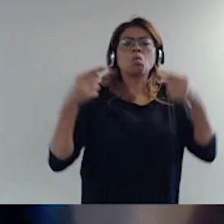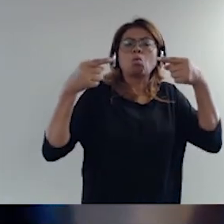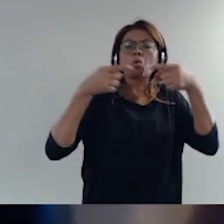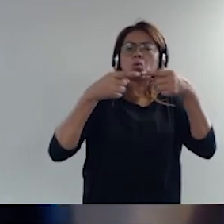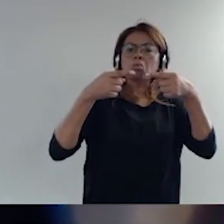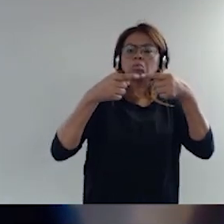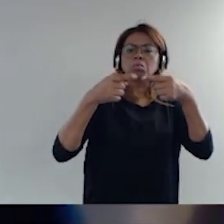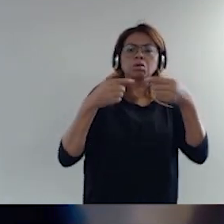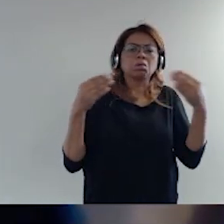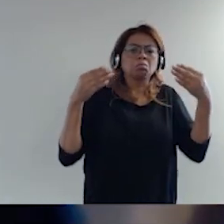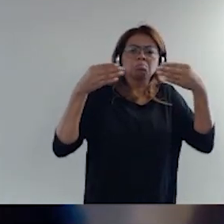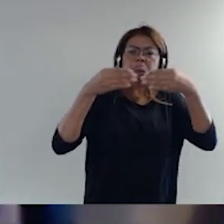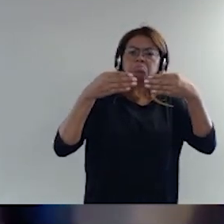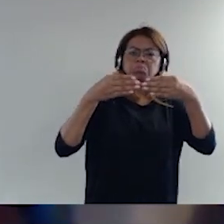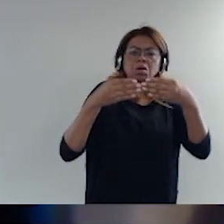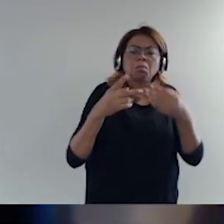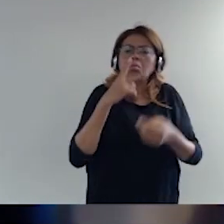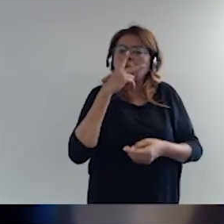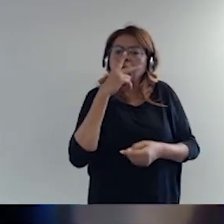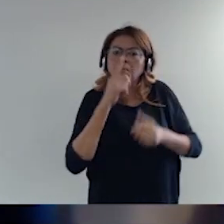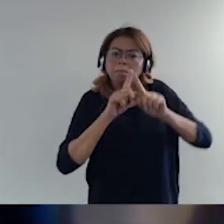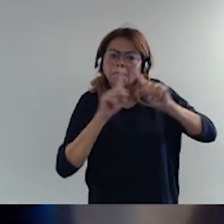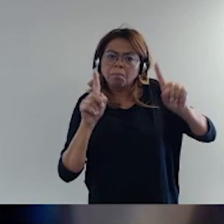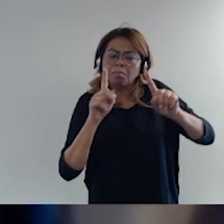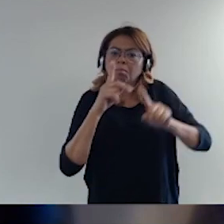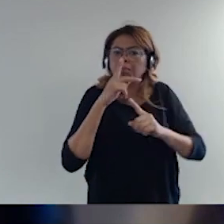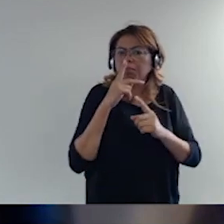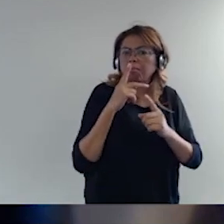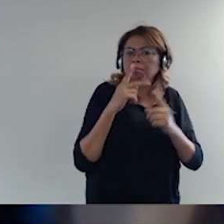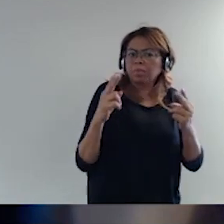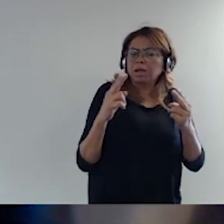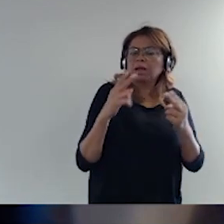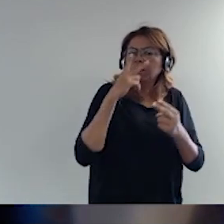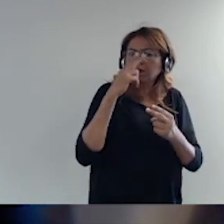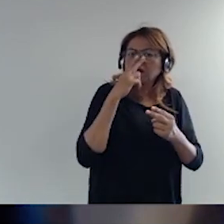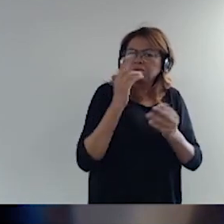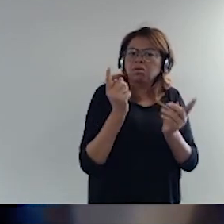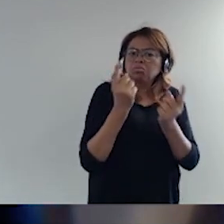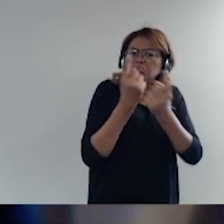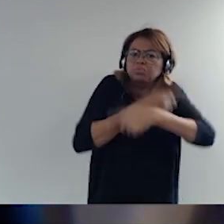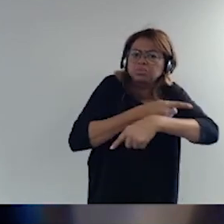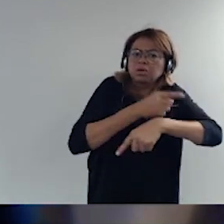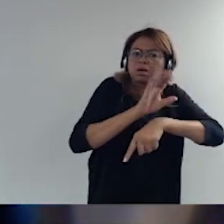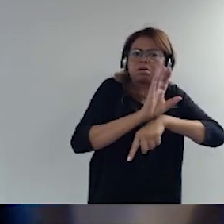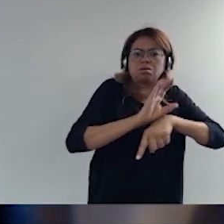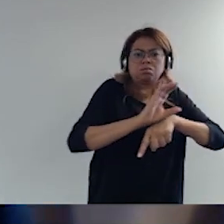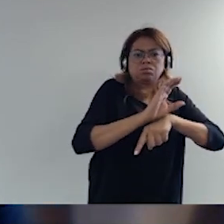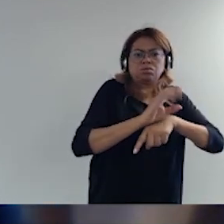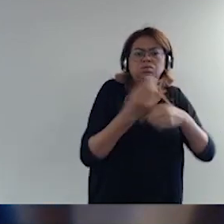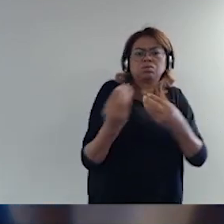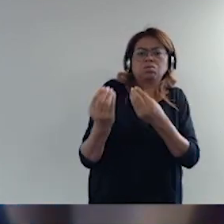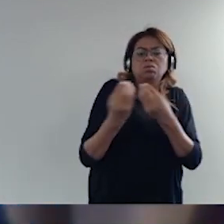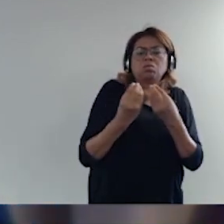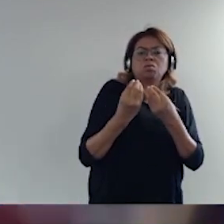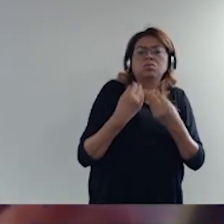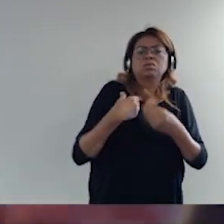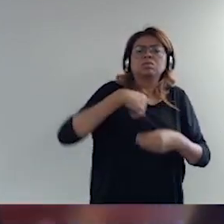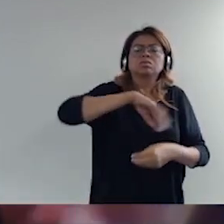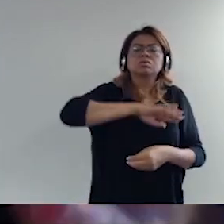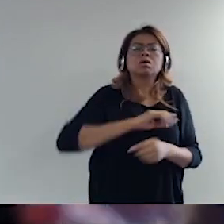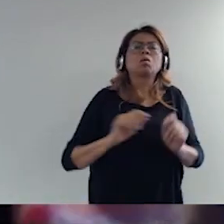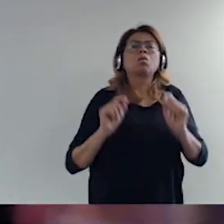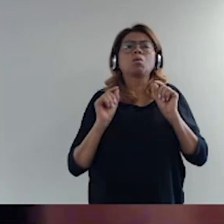desproporcional e contrária àquilo que o Constituinte de 88 quis nos trazer em termos